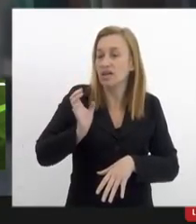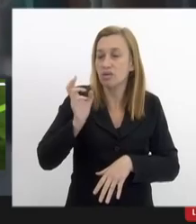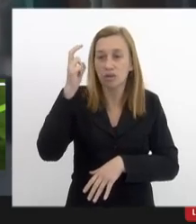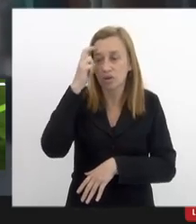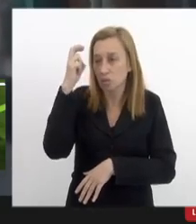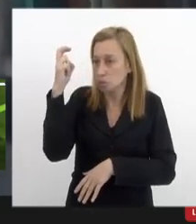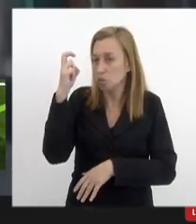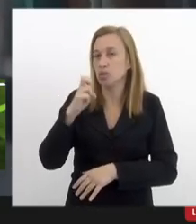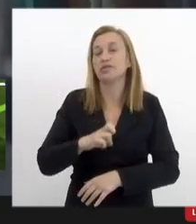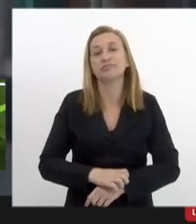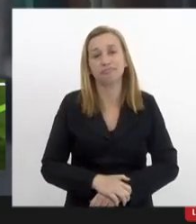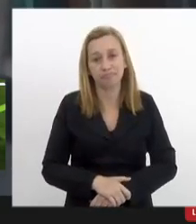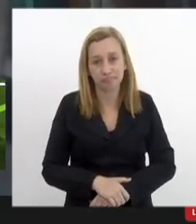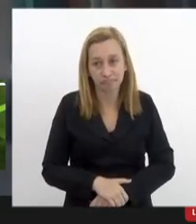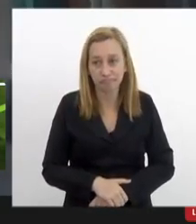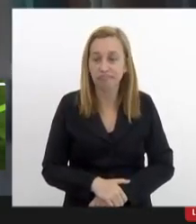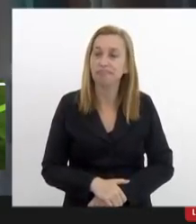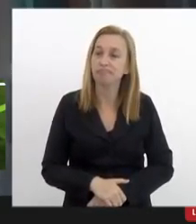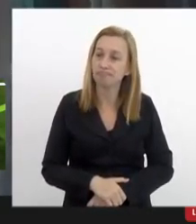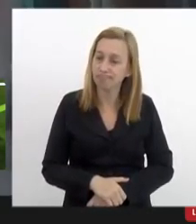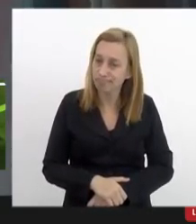culturais.